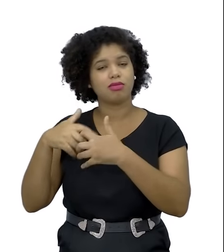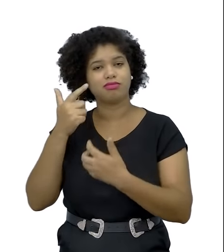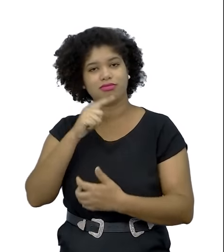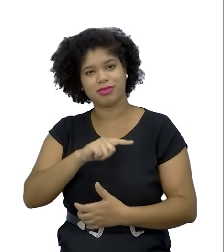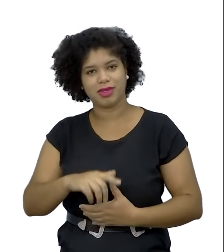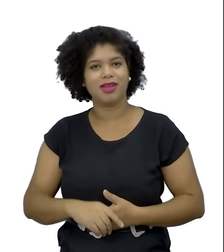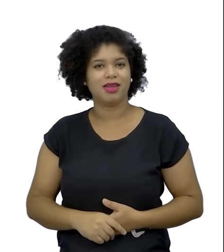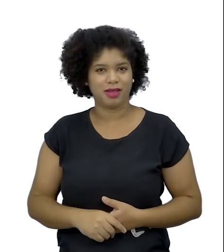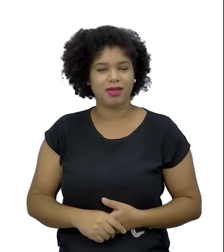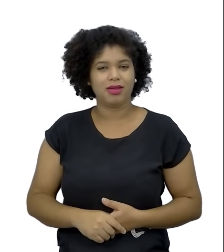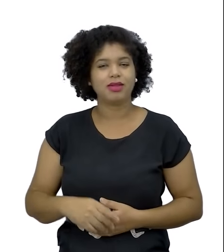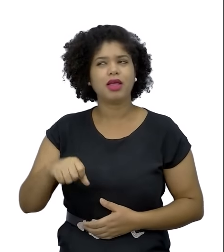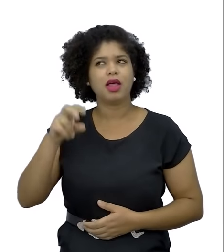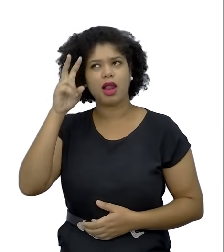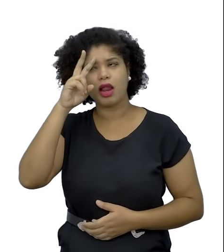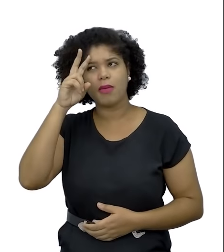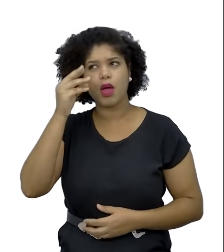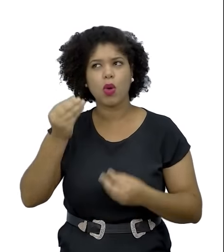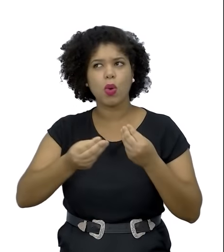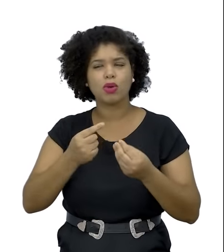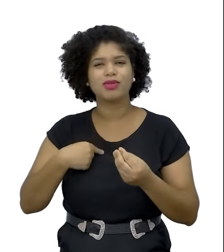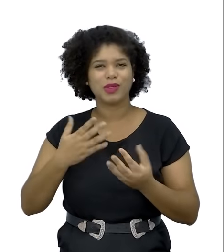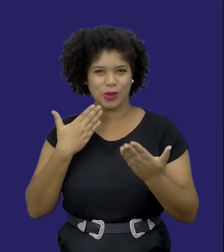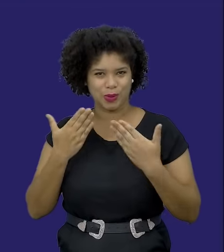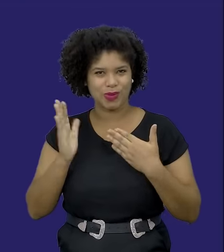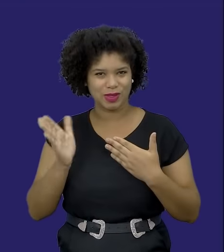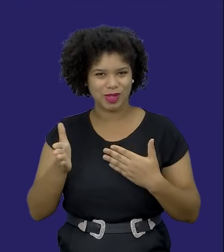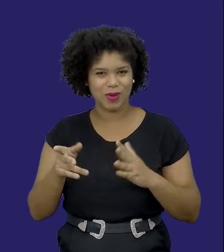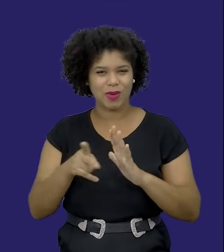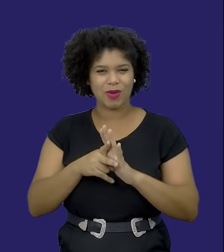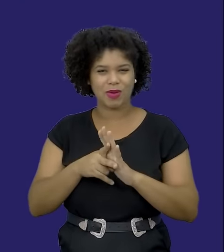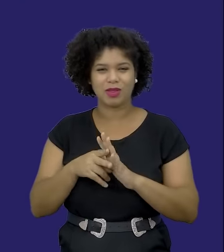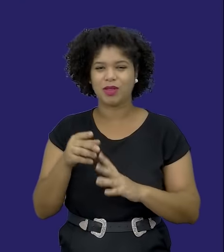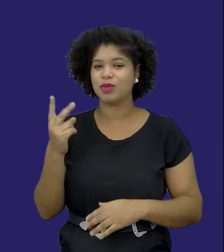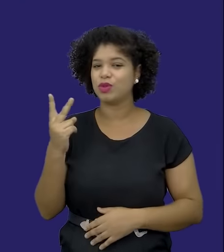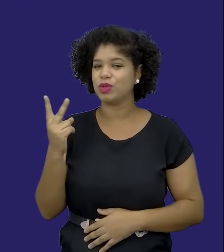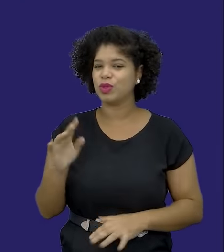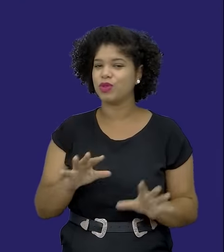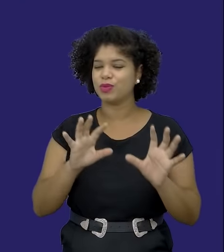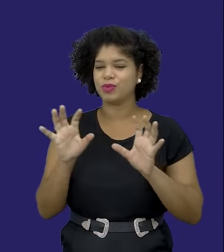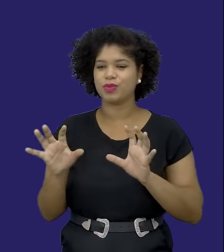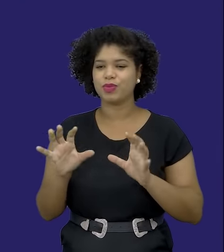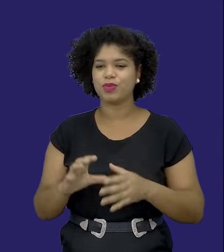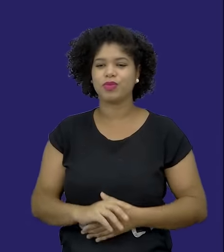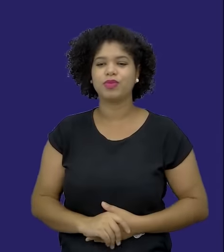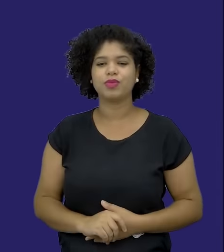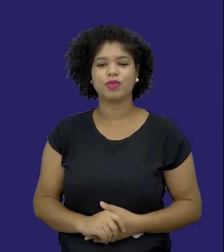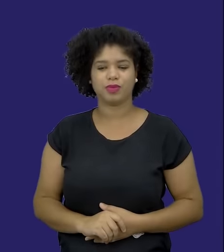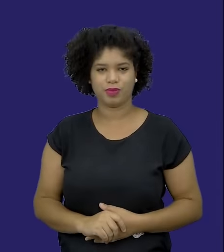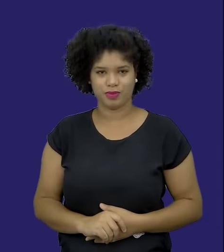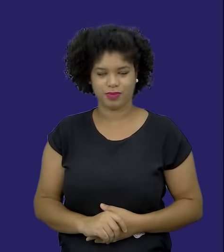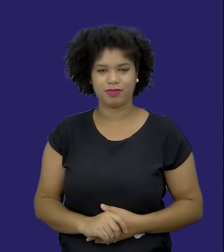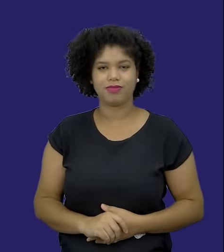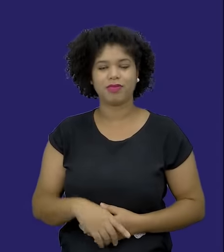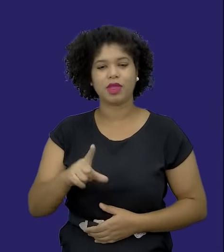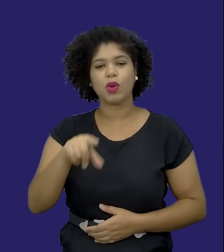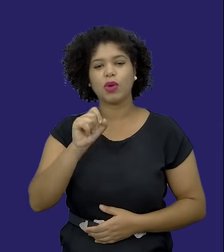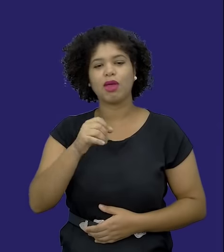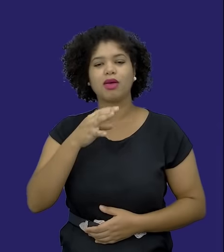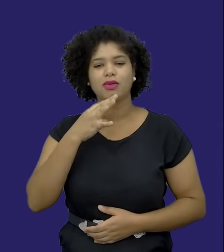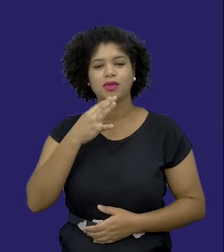forma, a gente retoma um pouquinho o que discutimos no encontro passado para o nosso segundo momento, que é conhecer